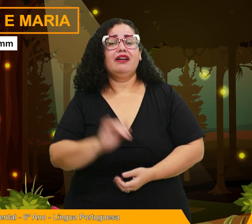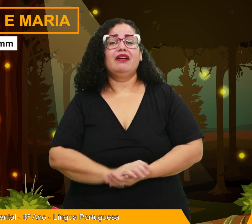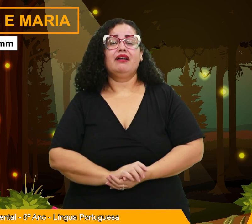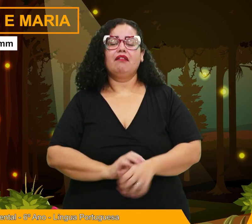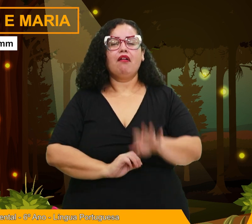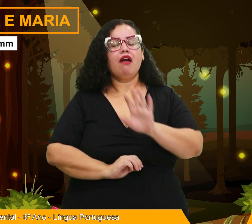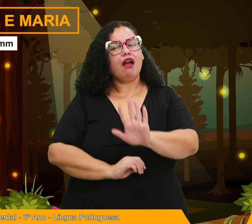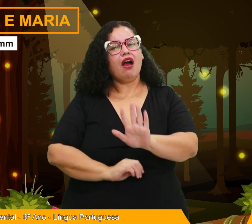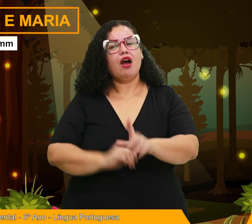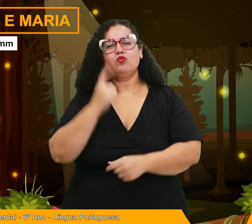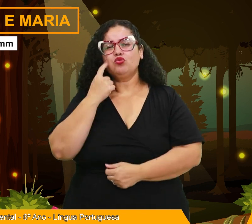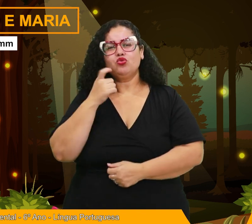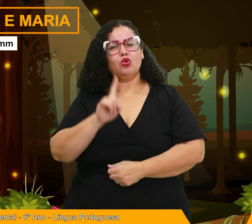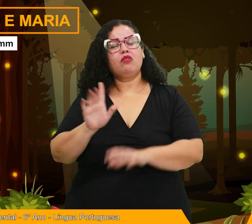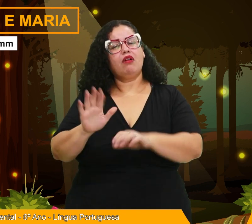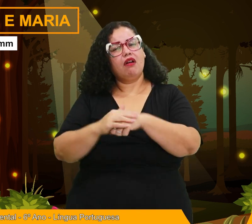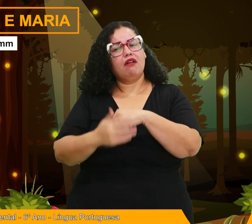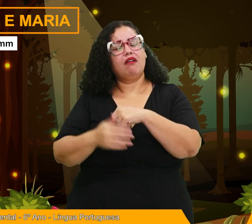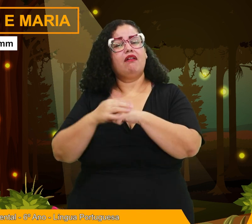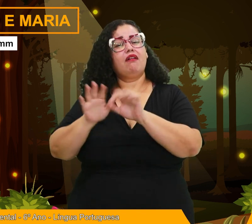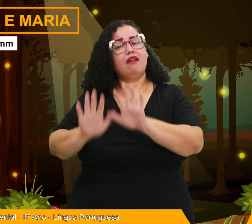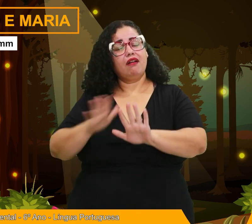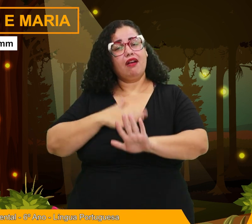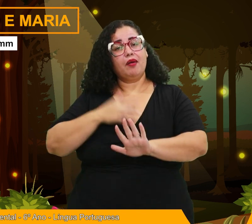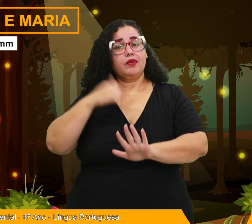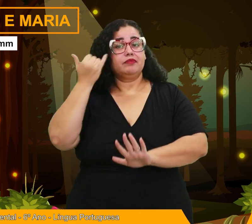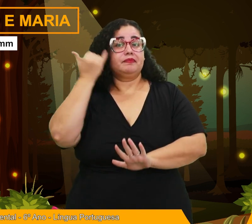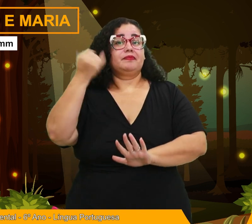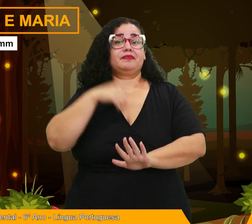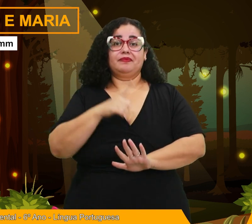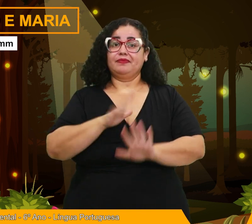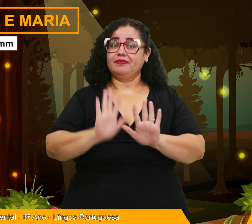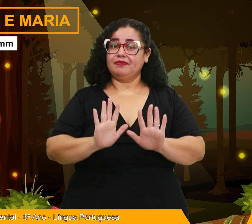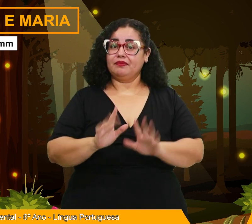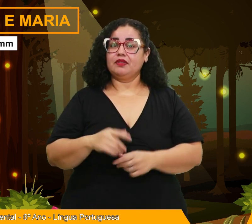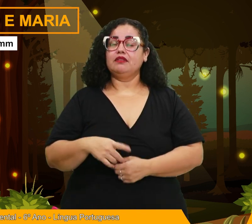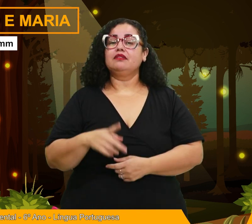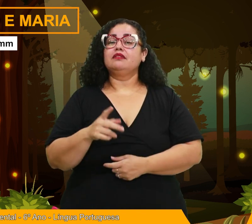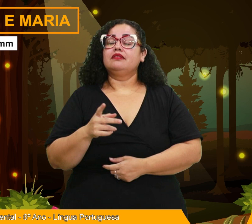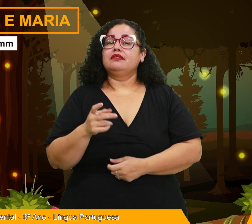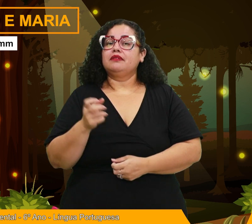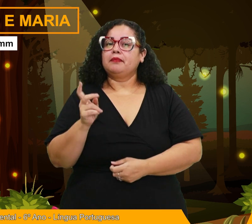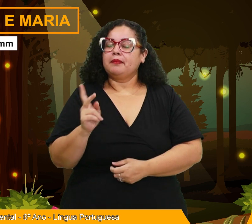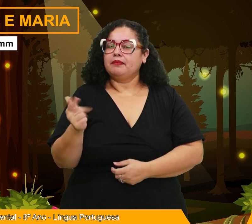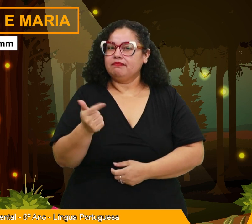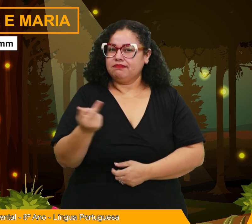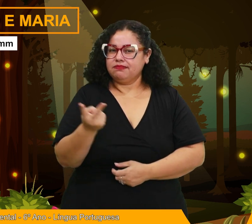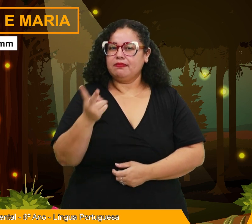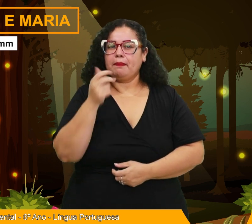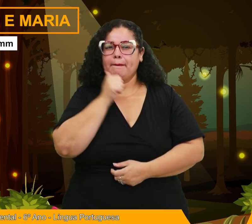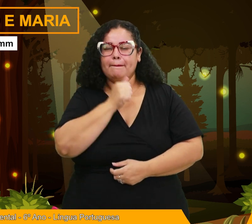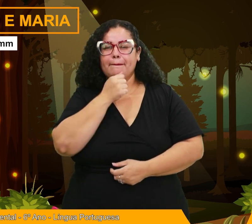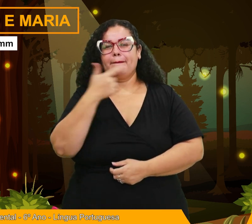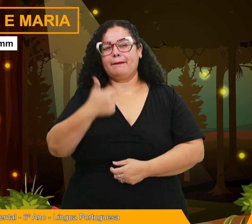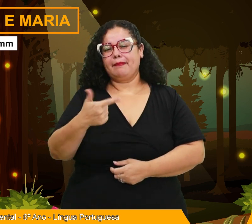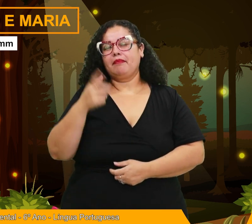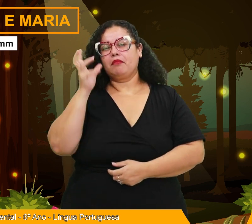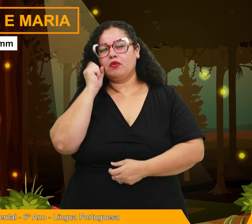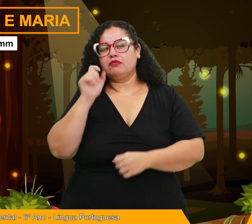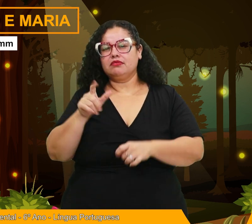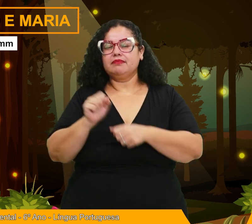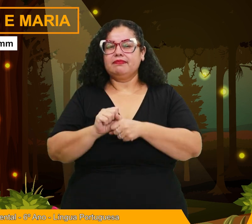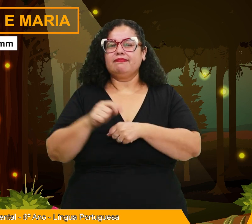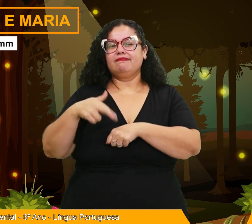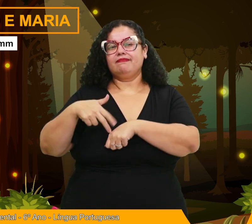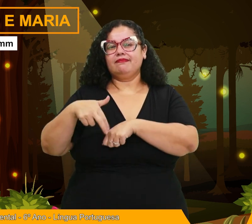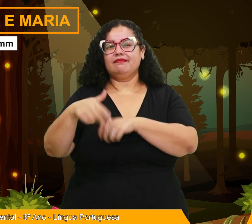Não chore, tranquilizou-a o irmão. Tenho uma ideia. Esperou que os 2 estivessem dormindo, saiu da cabana, catou um